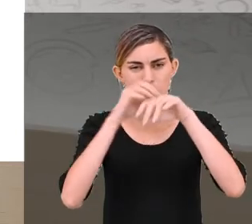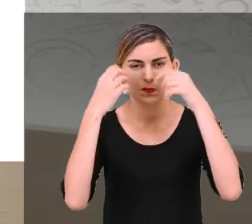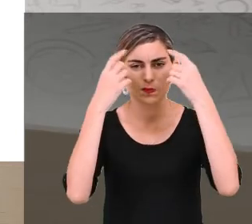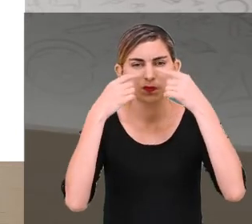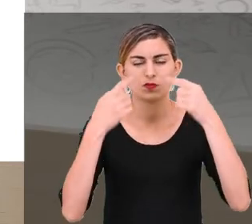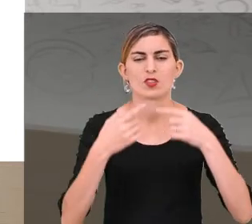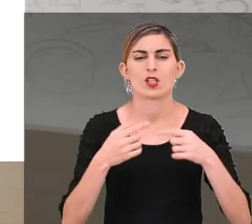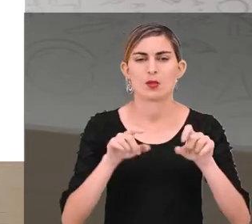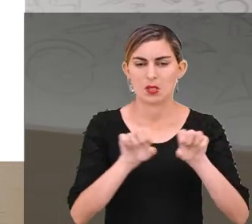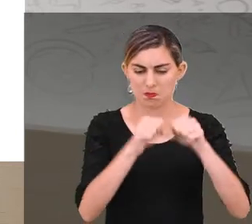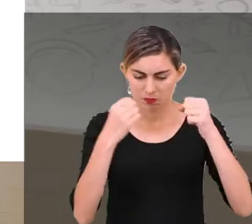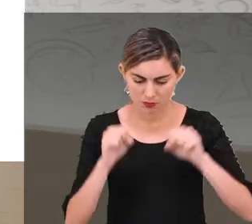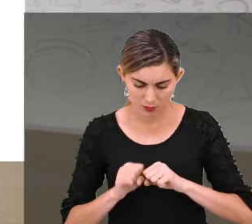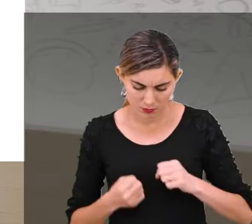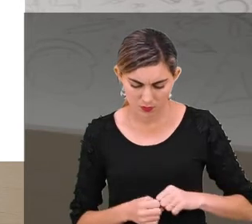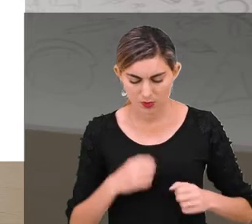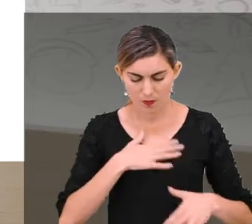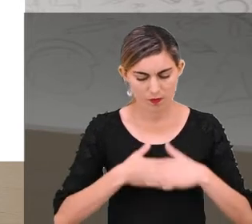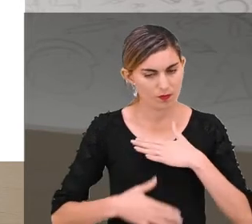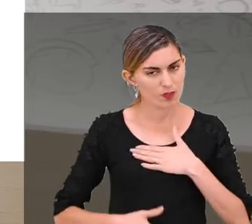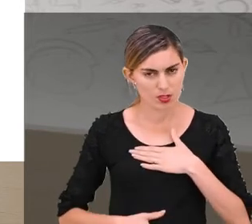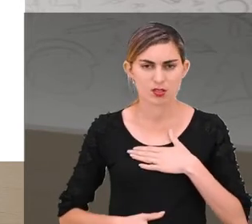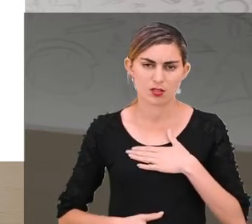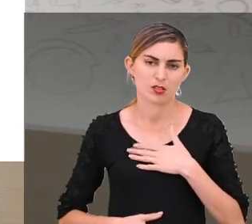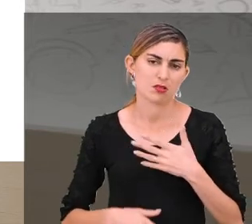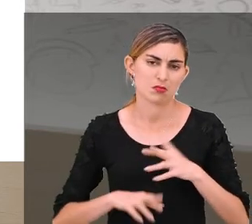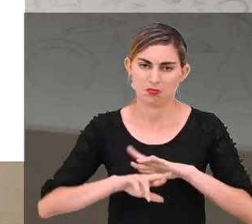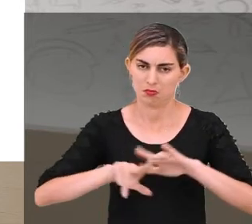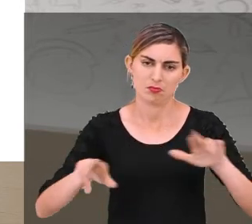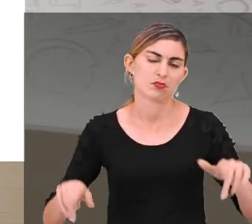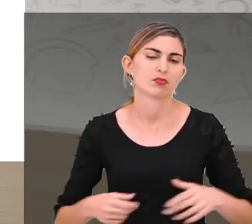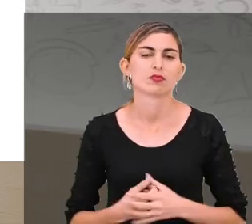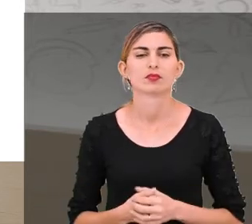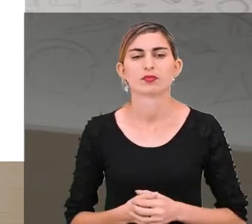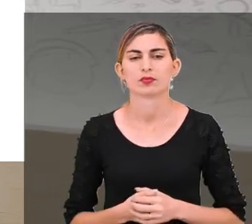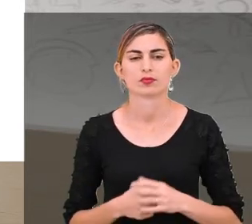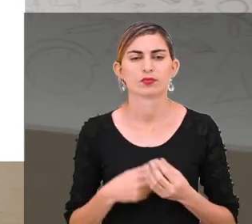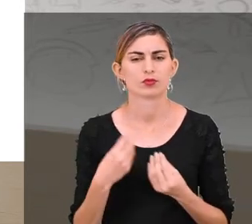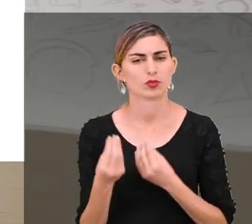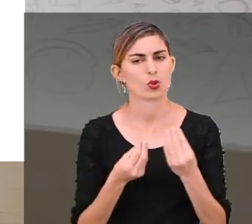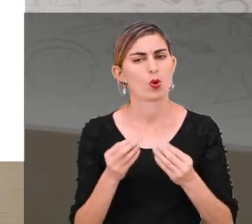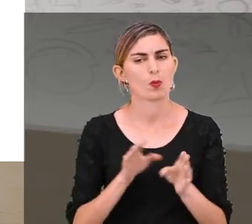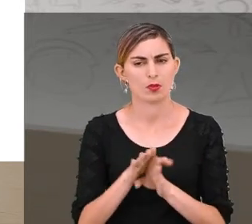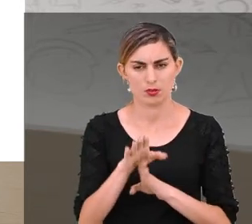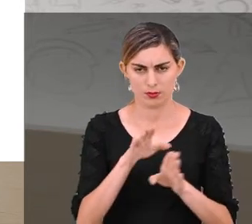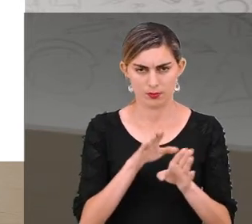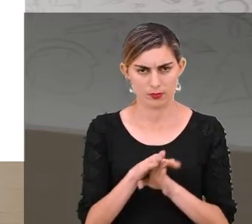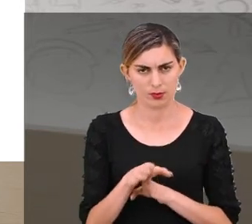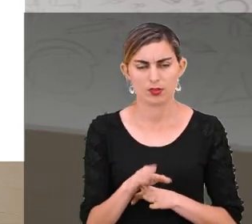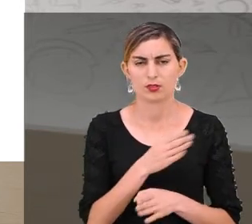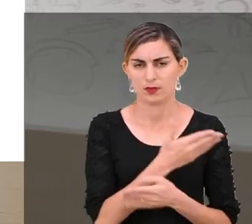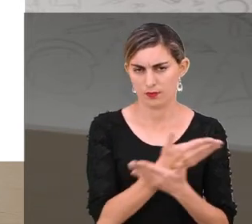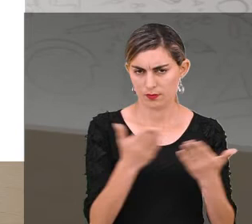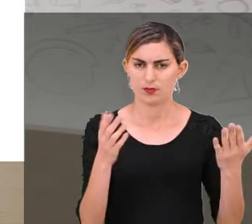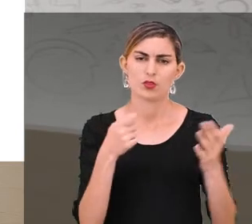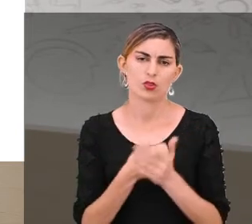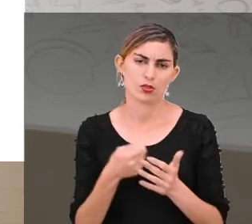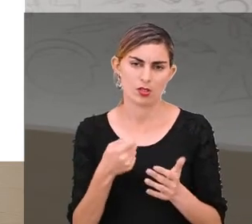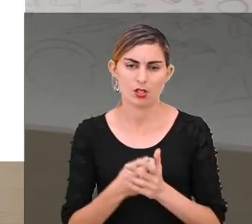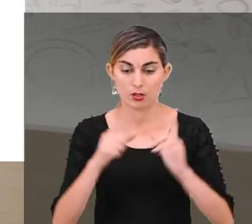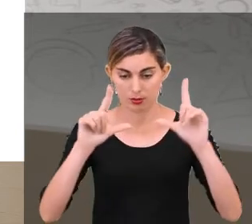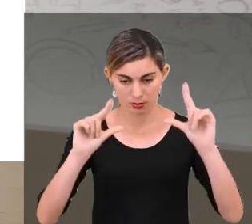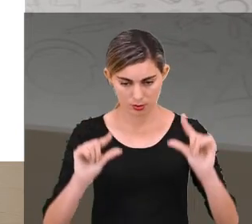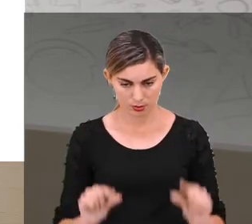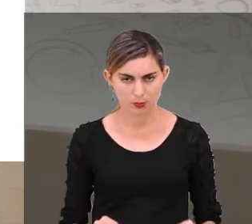como escoriações, fraturas físicas e afins. Como recomendação, você